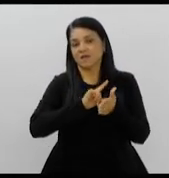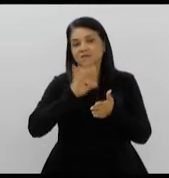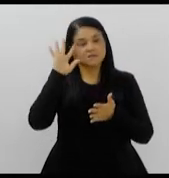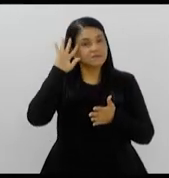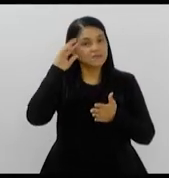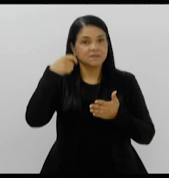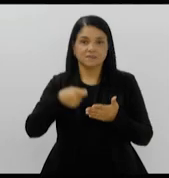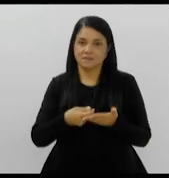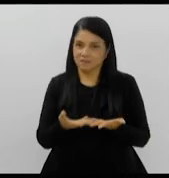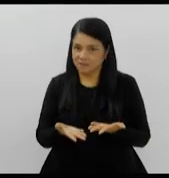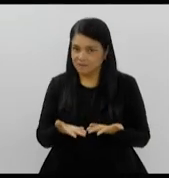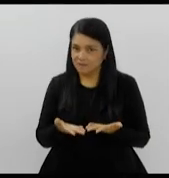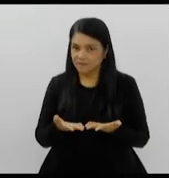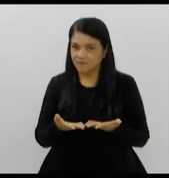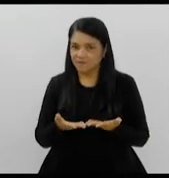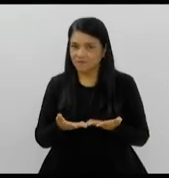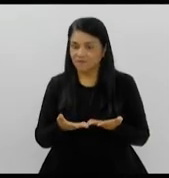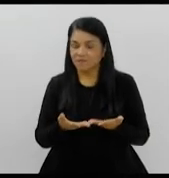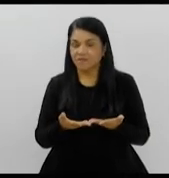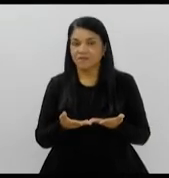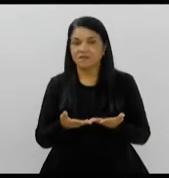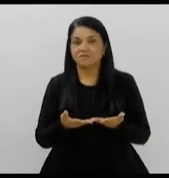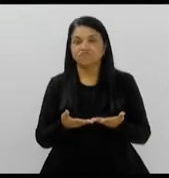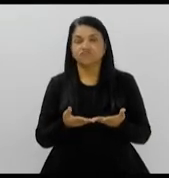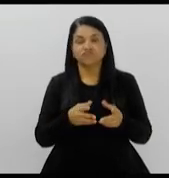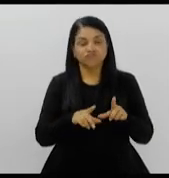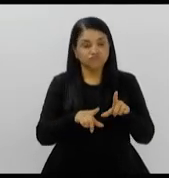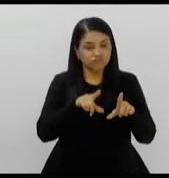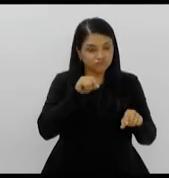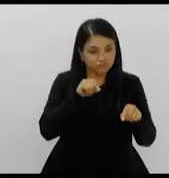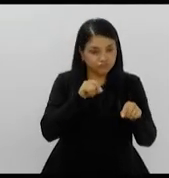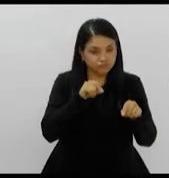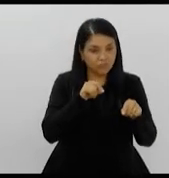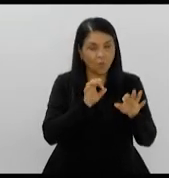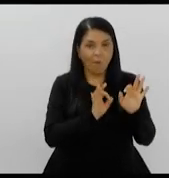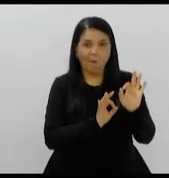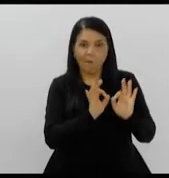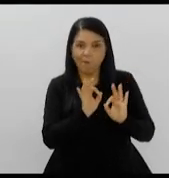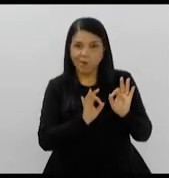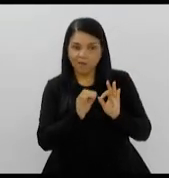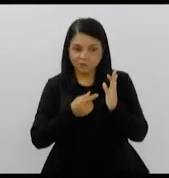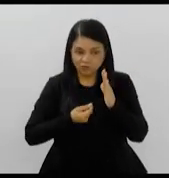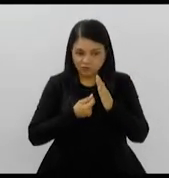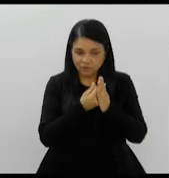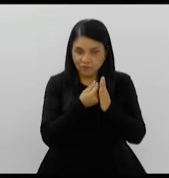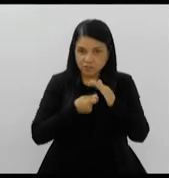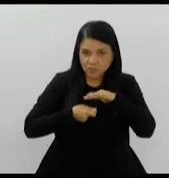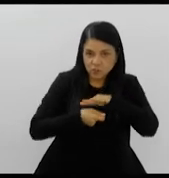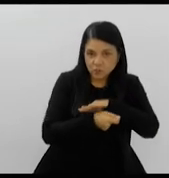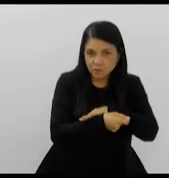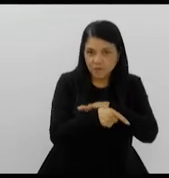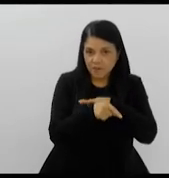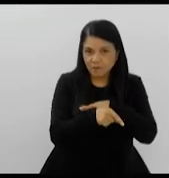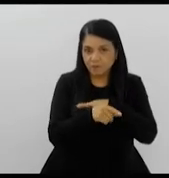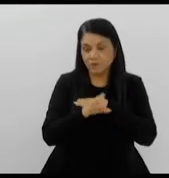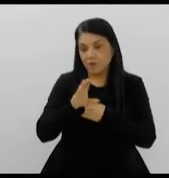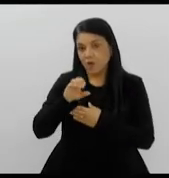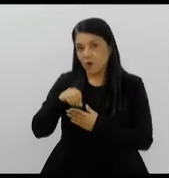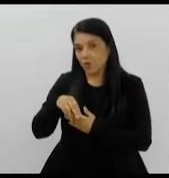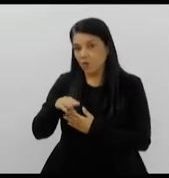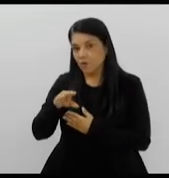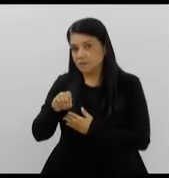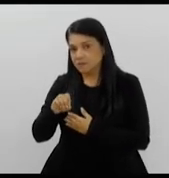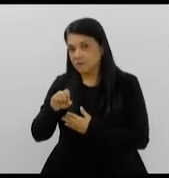Ora, definido o plano de investimento e o valor da concessão, aí vai se decidir